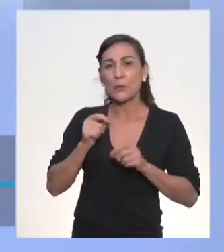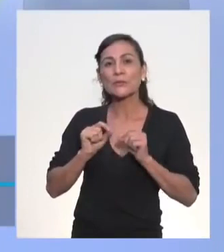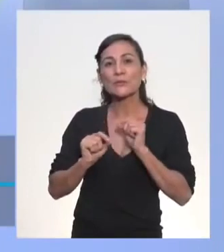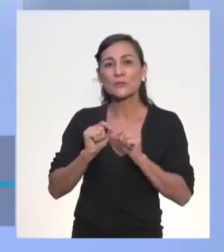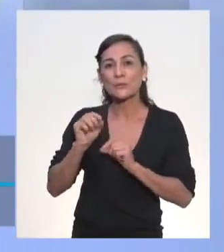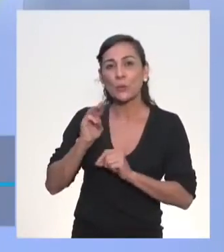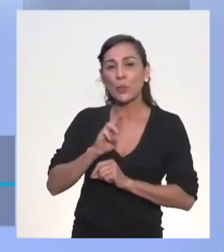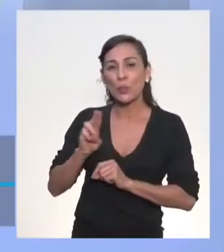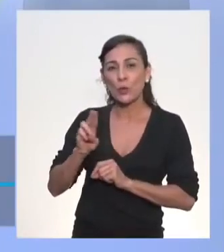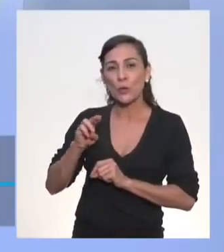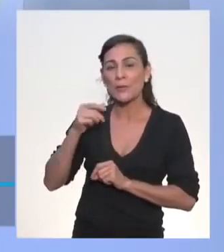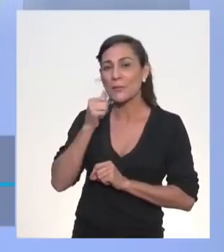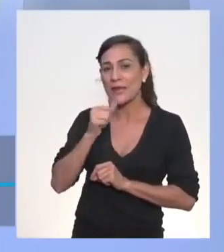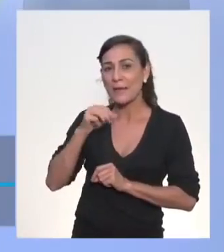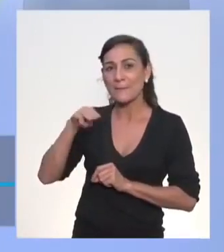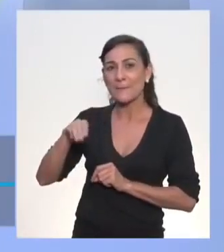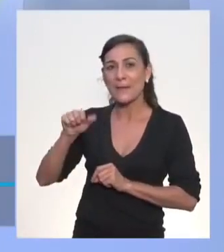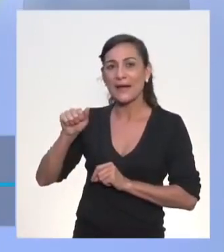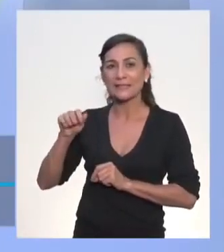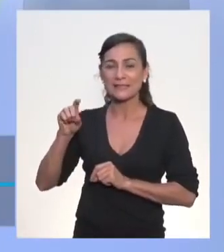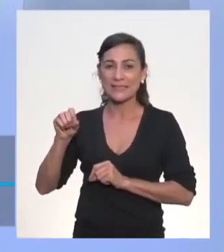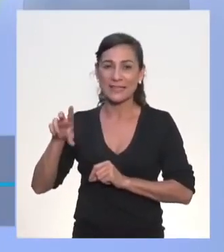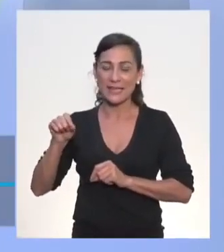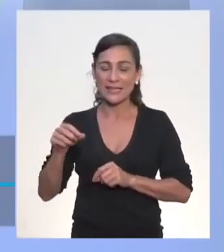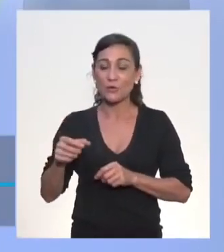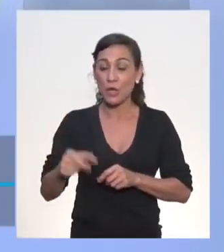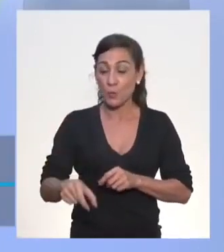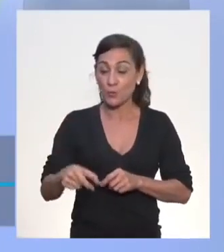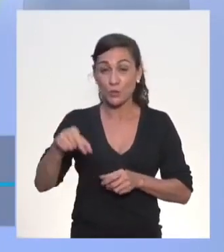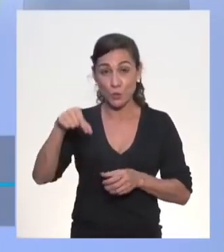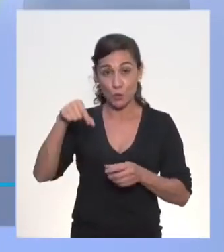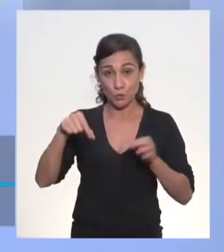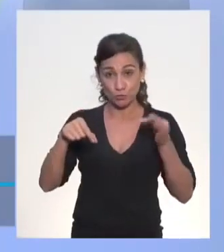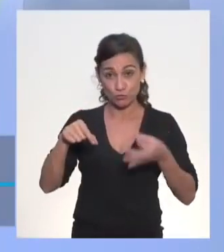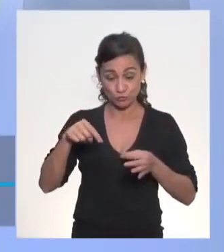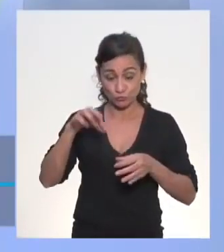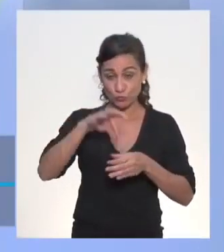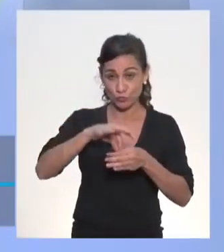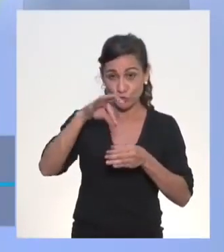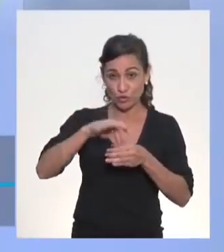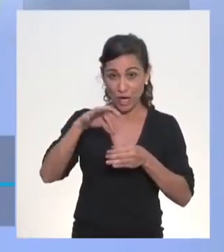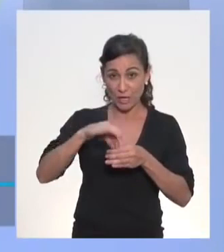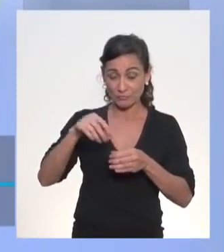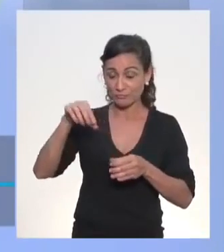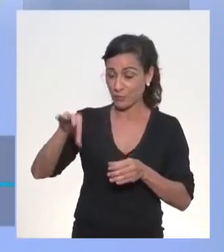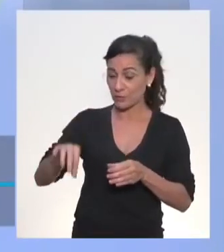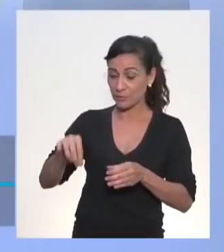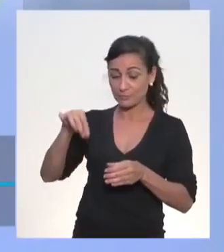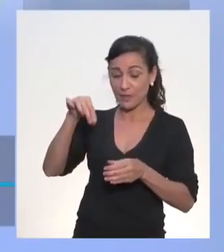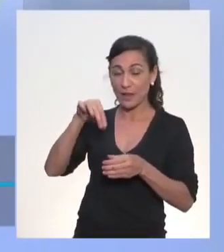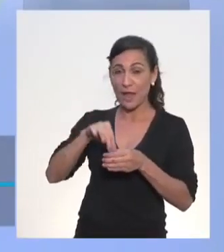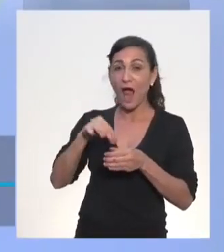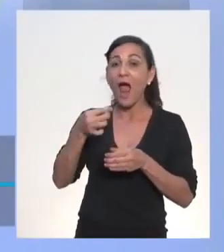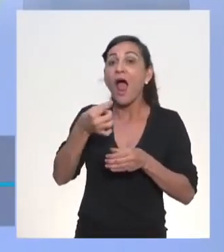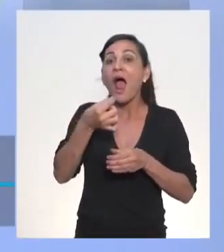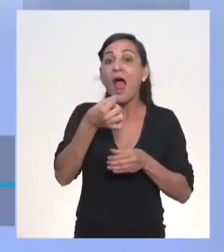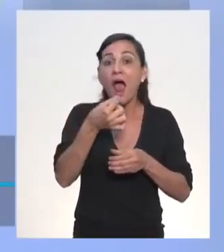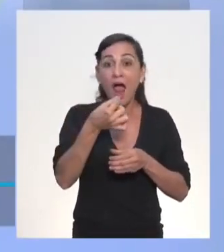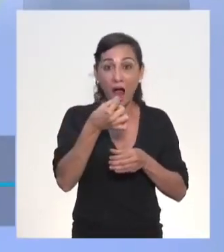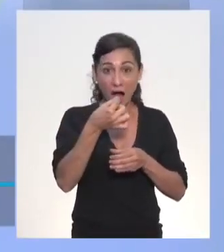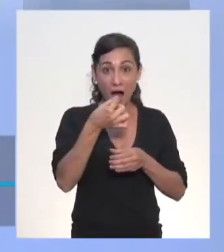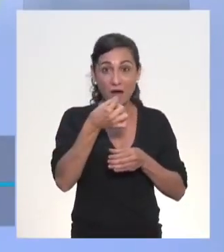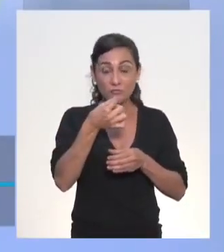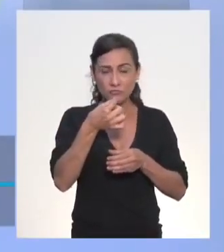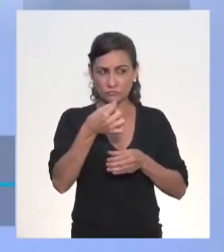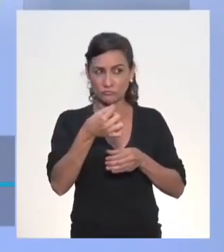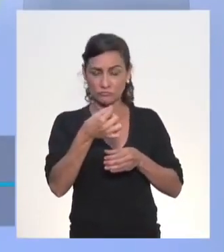Então esse personagem, ele molha essa Madeleine, esse biscoito no chá, e ele vai morder a Madeleine. Quando ele vai morder a Madeleine, ele sente